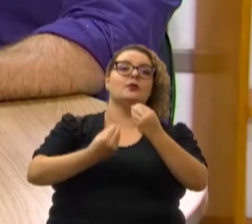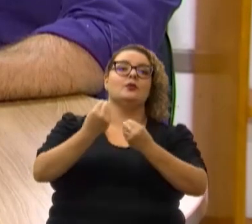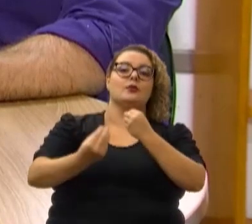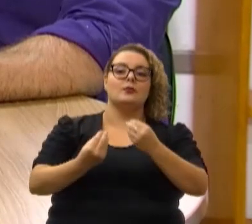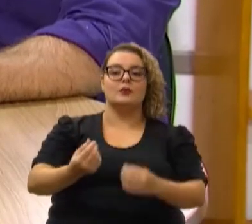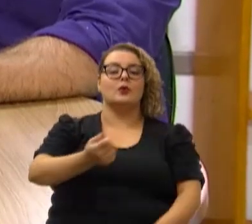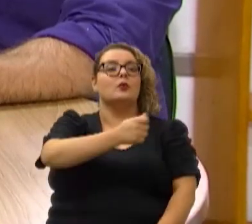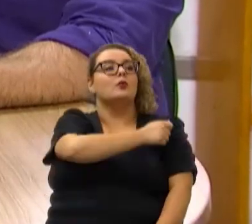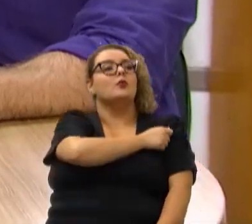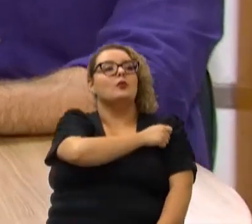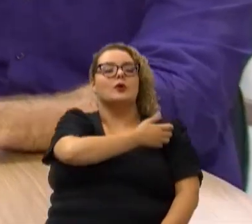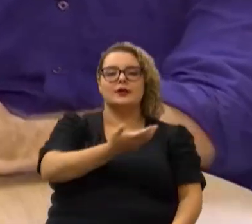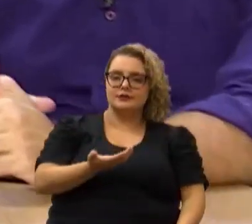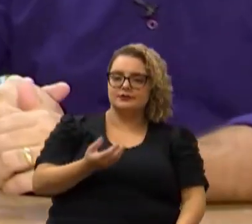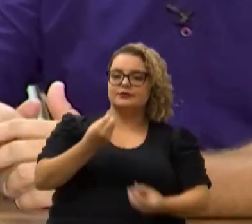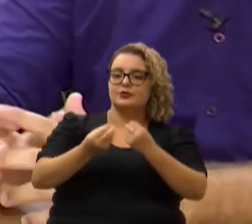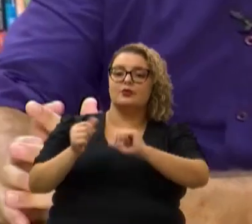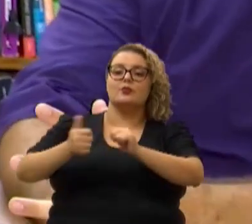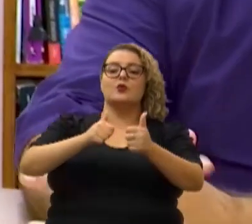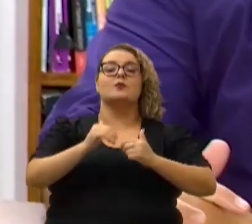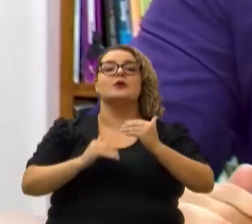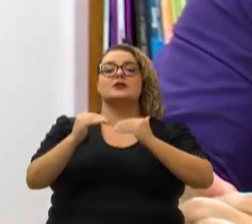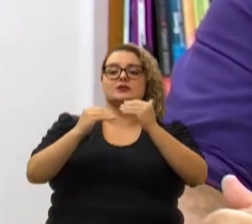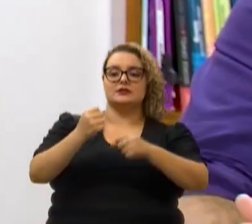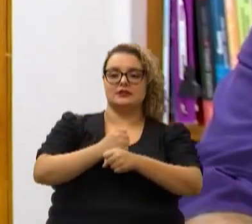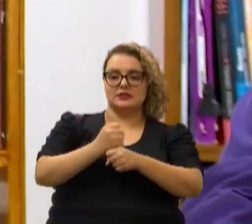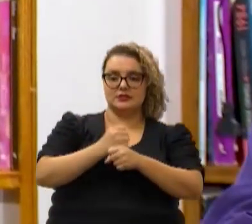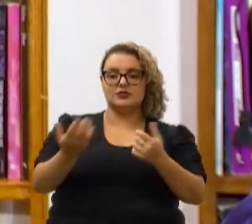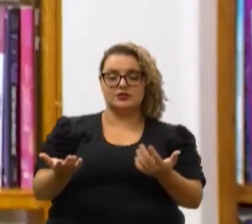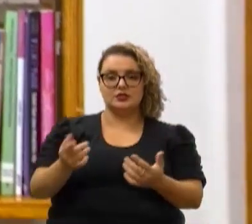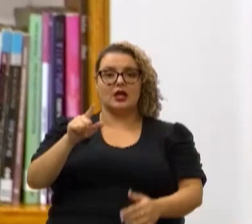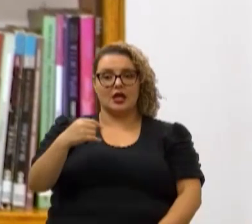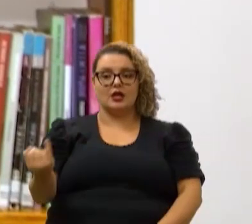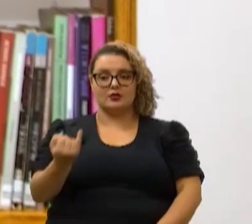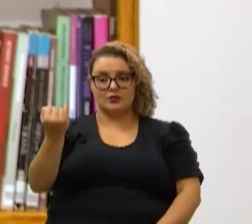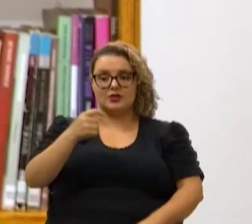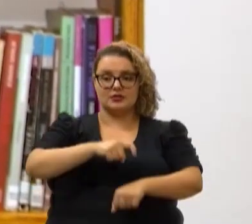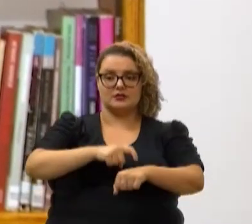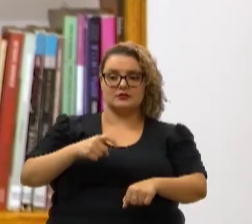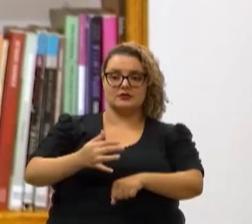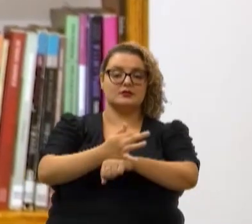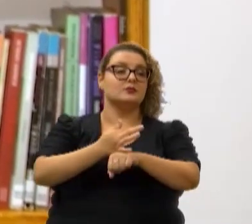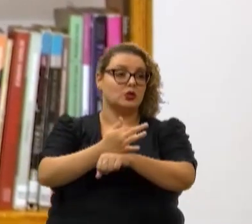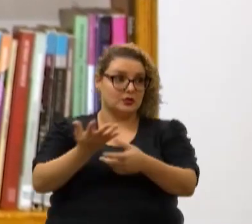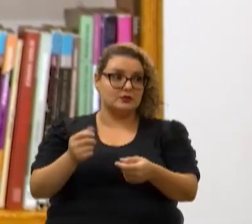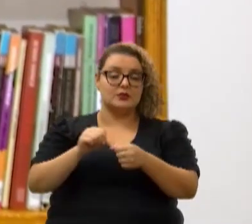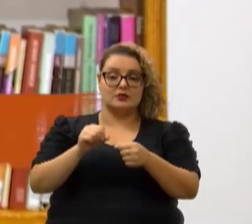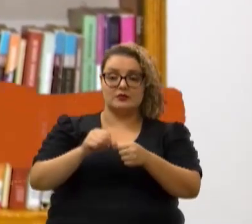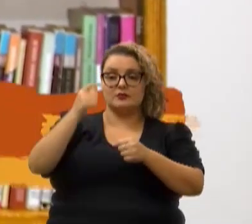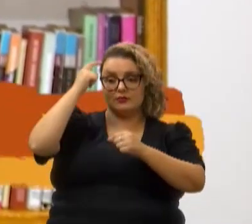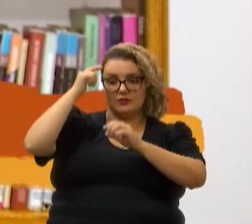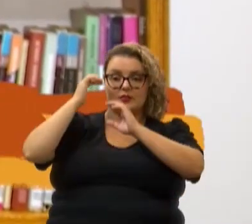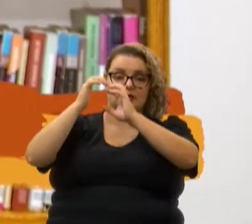seu ano, estudante, como você avalia que você desempenhou neste ano. É importante usar esse momento de férias para realizar